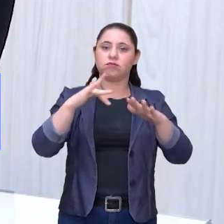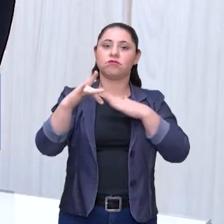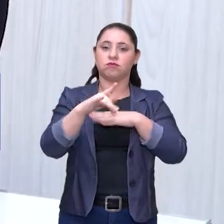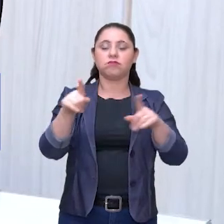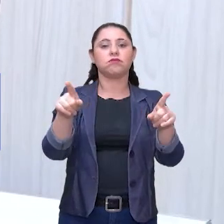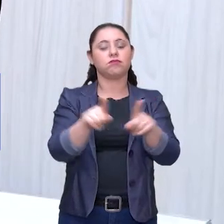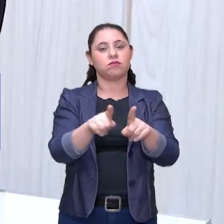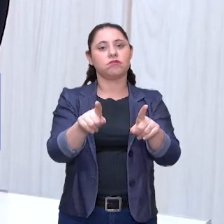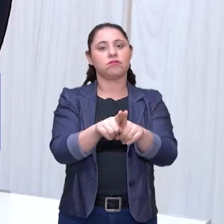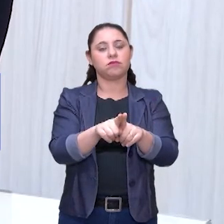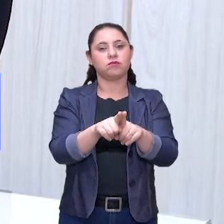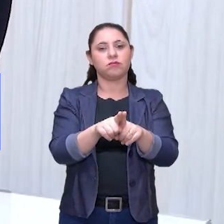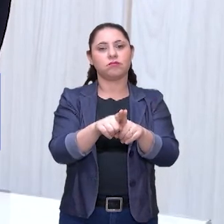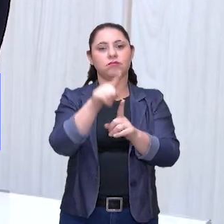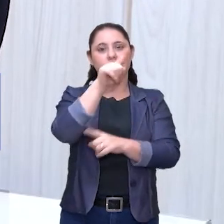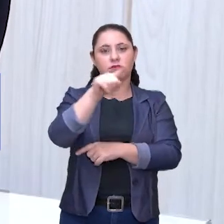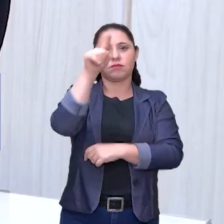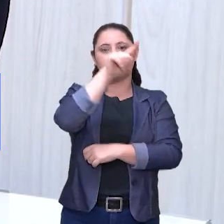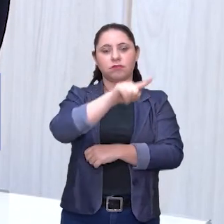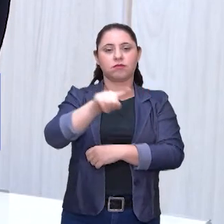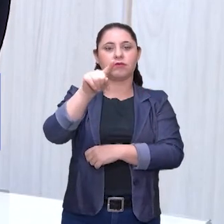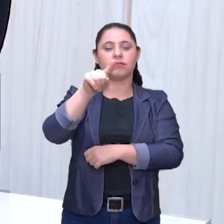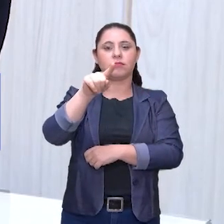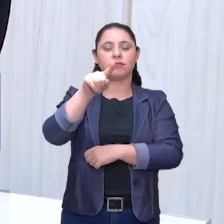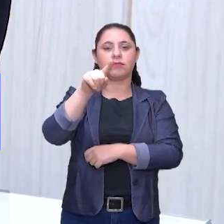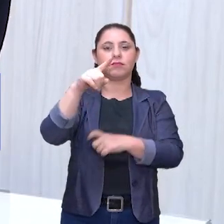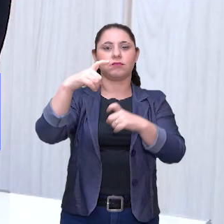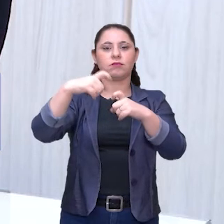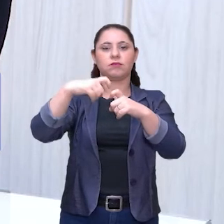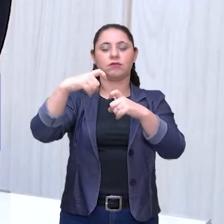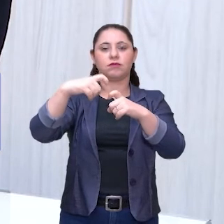33839582, né? Eu tenho rede social também, que é o